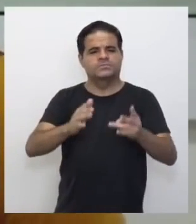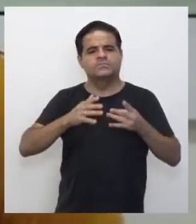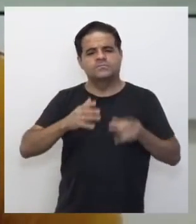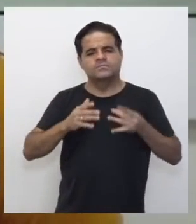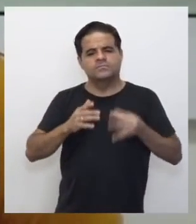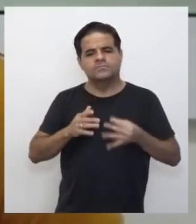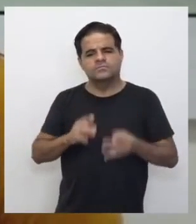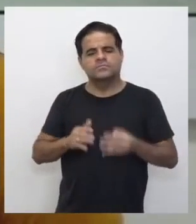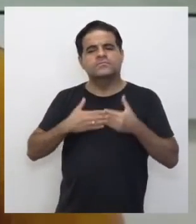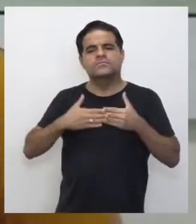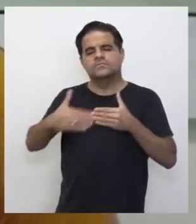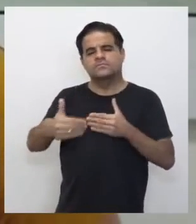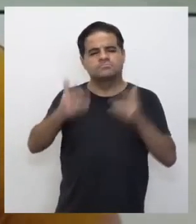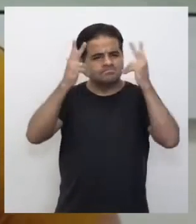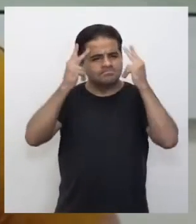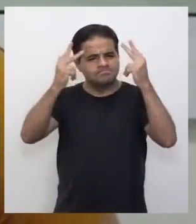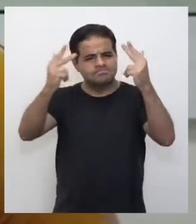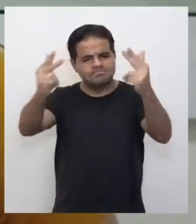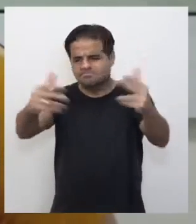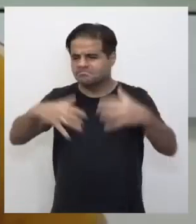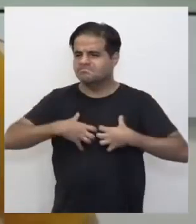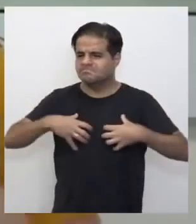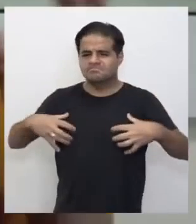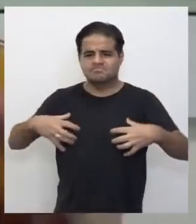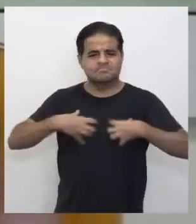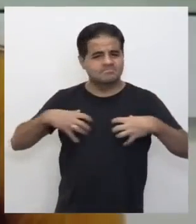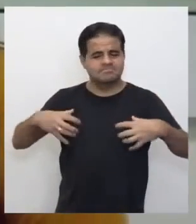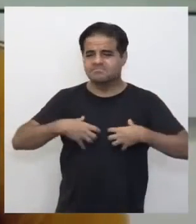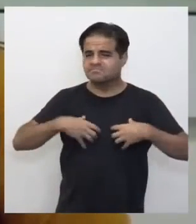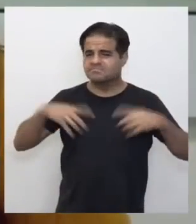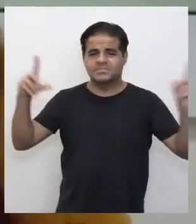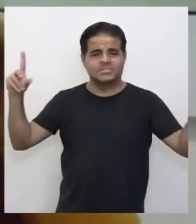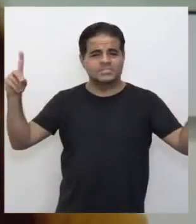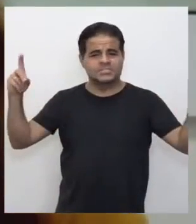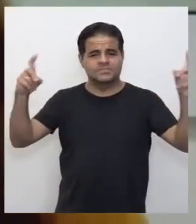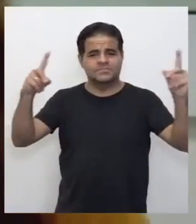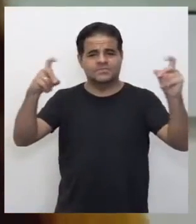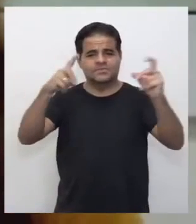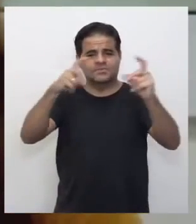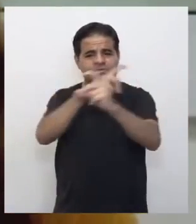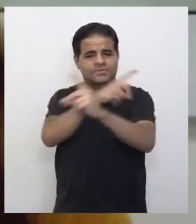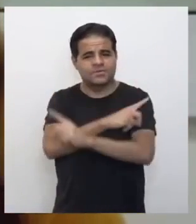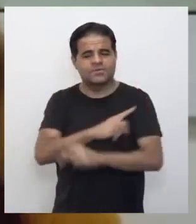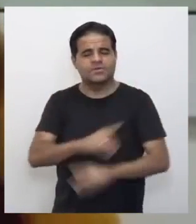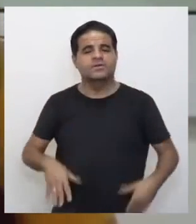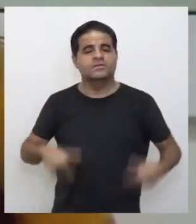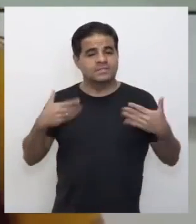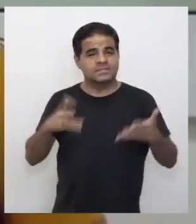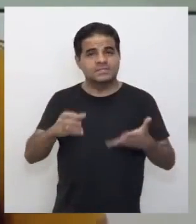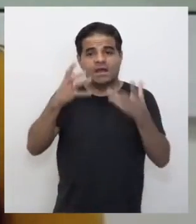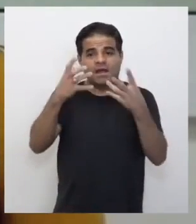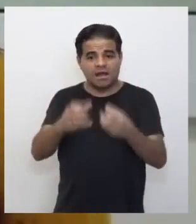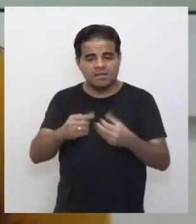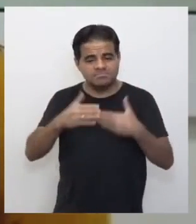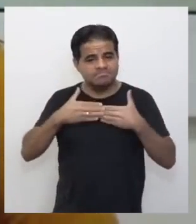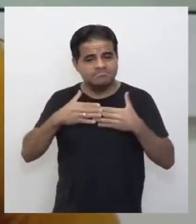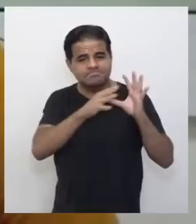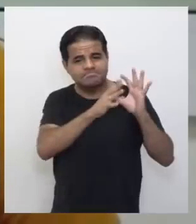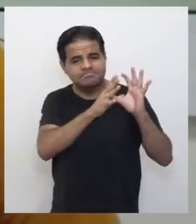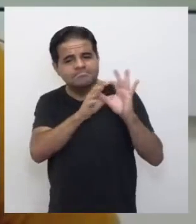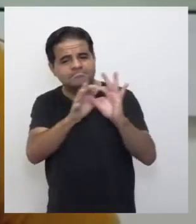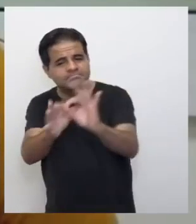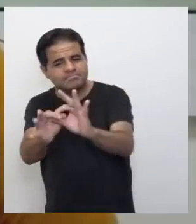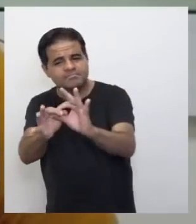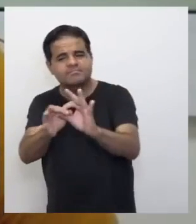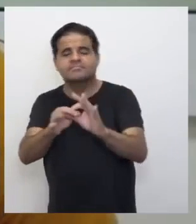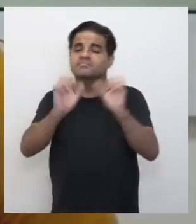do senso comum, de uma tal forma que fica dificultoso. Se a gente quer ser coerente, né,